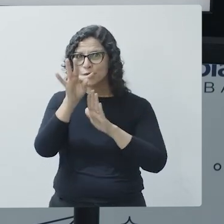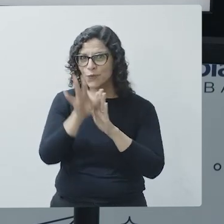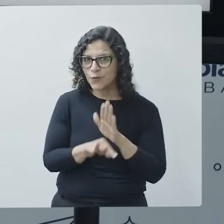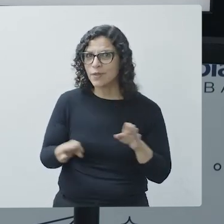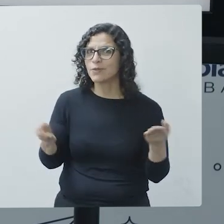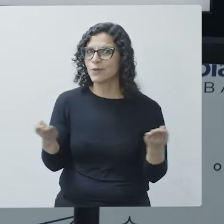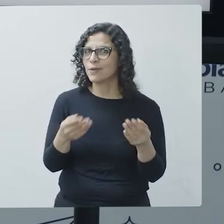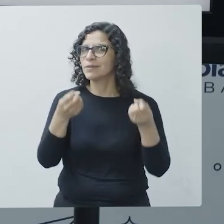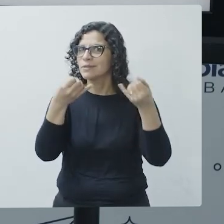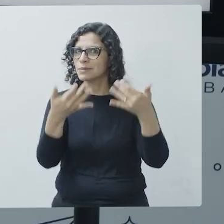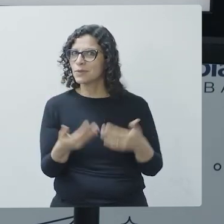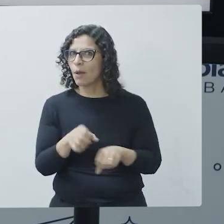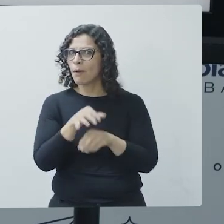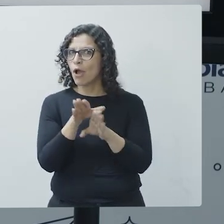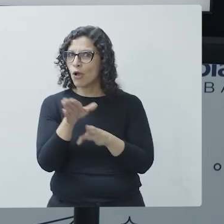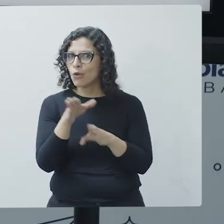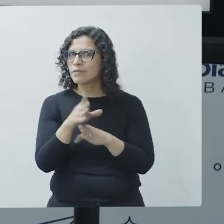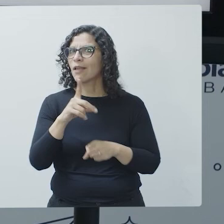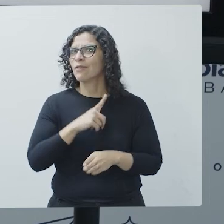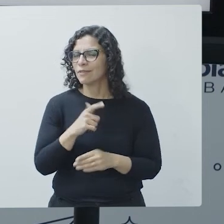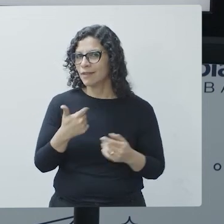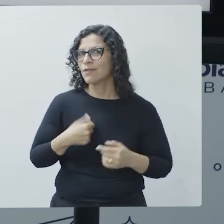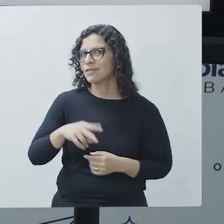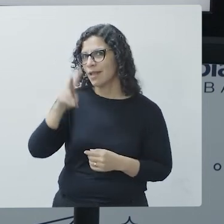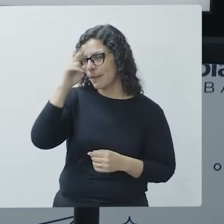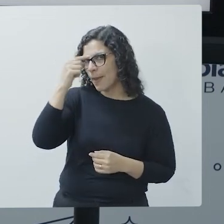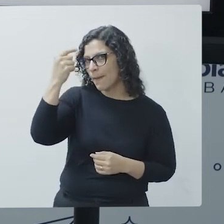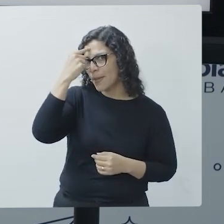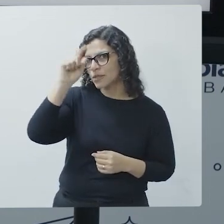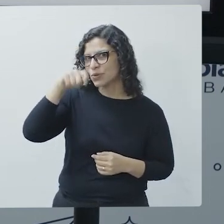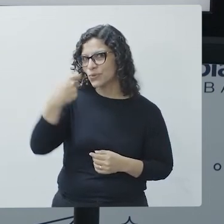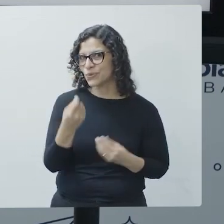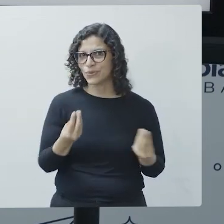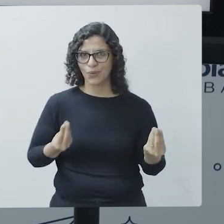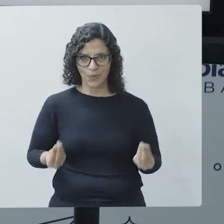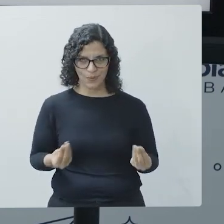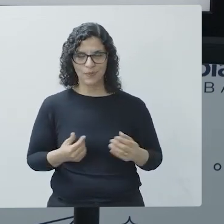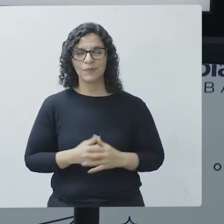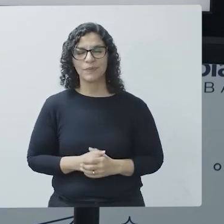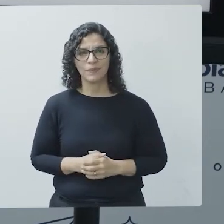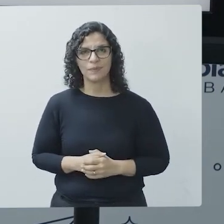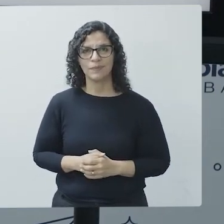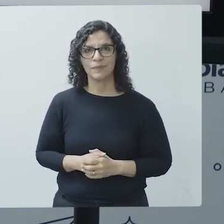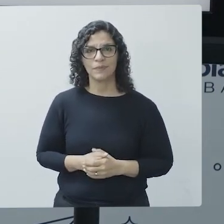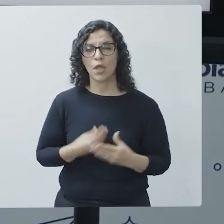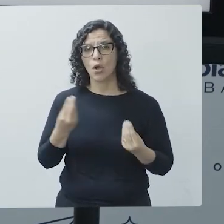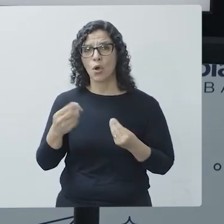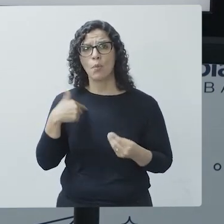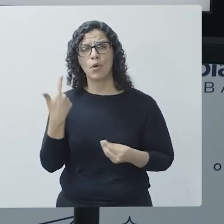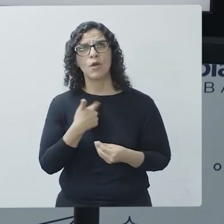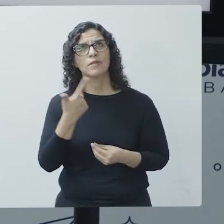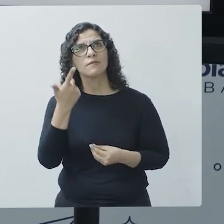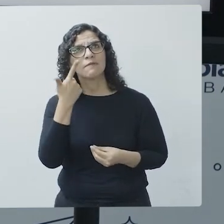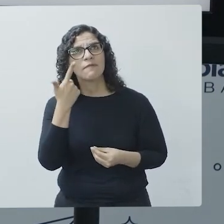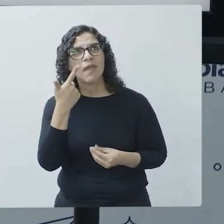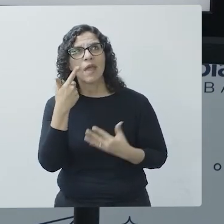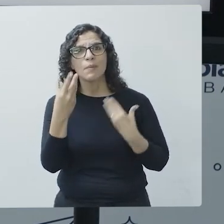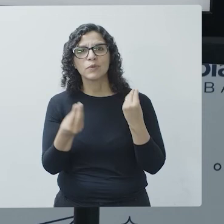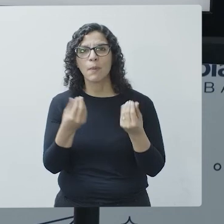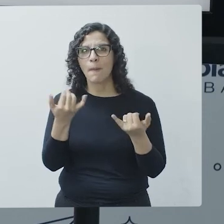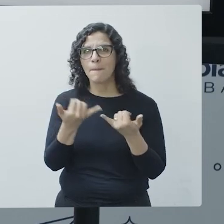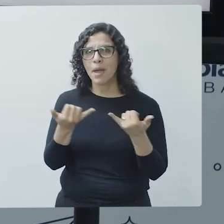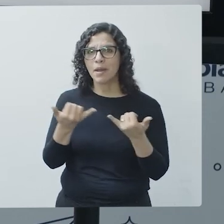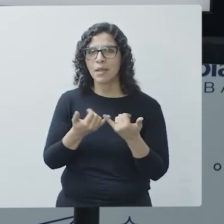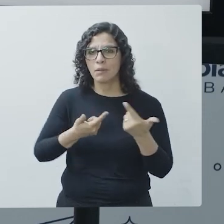finalzinho do texto. Será que você conseguiu ali pensar a respeito disso? Né? De estar trabalhando ali, como diz,